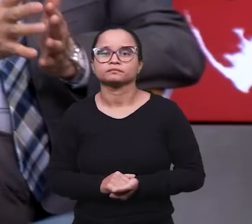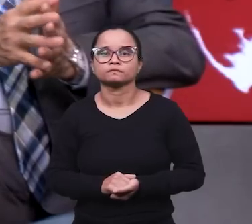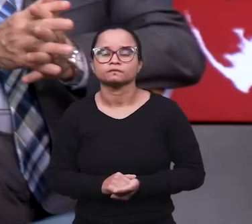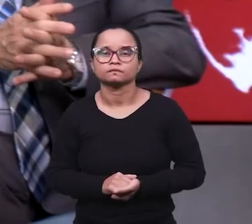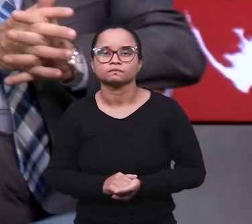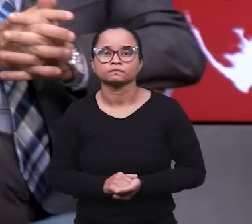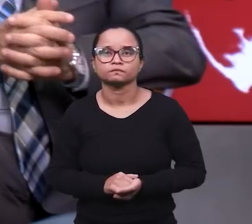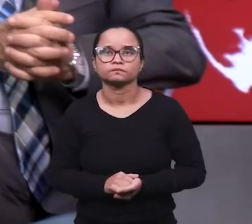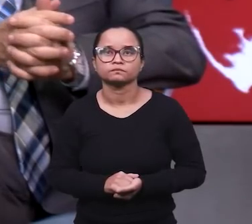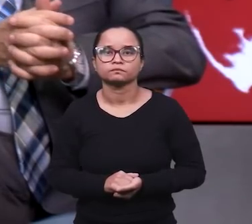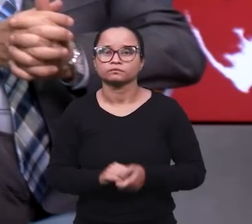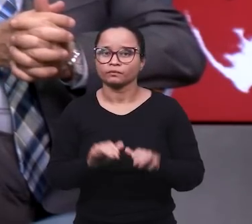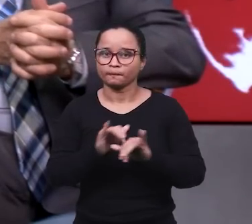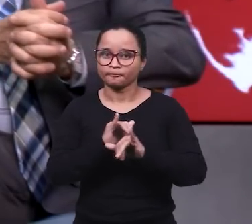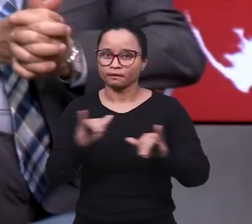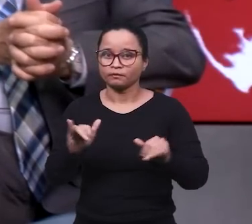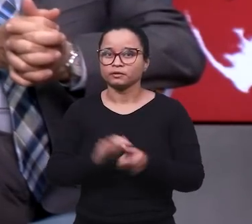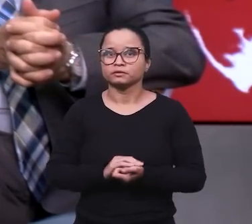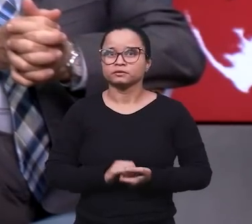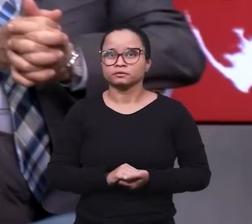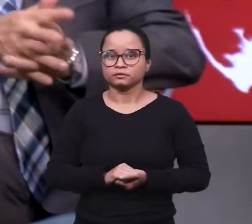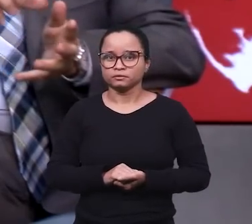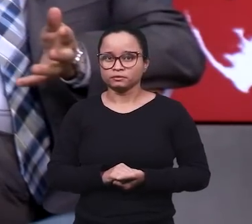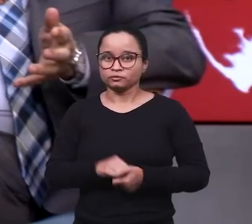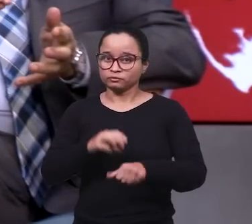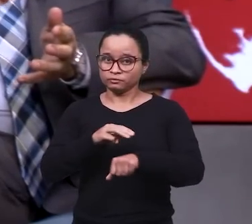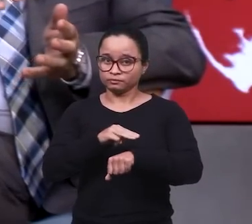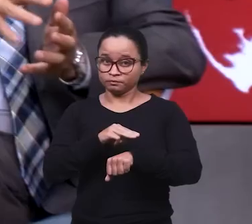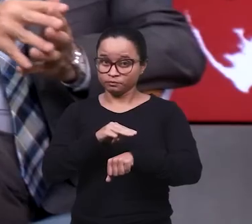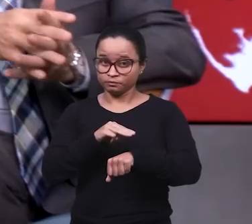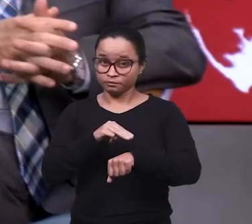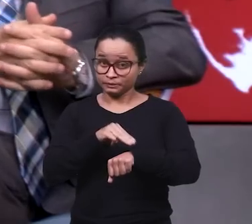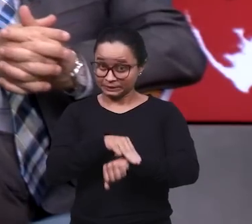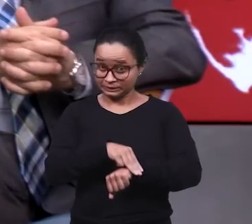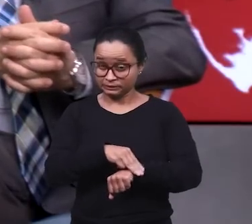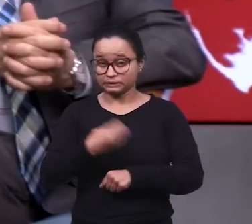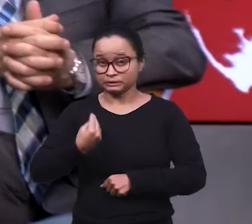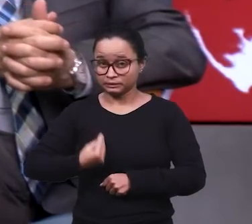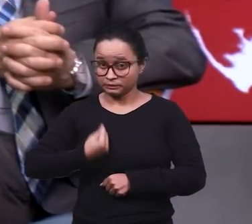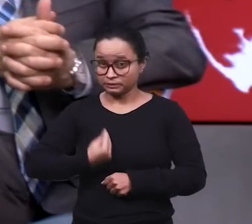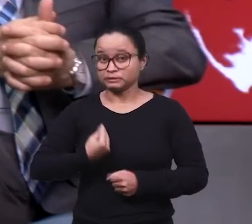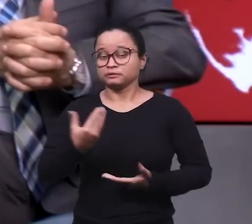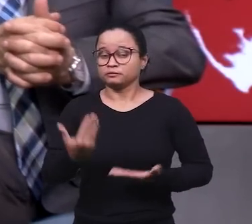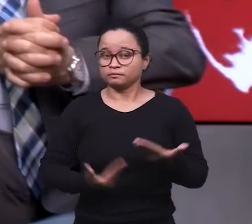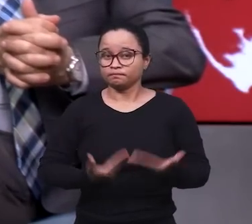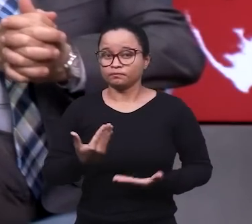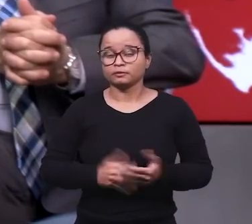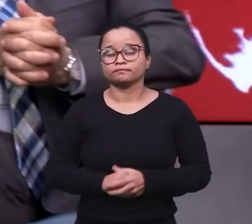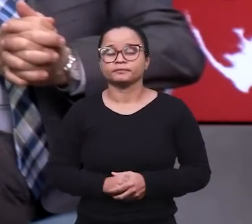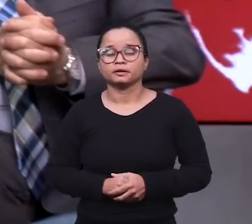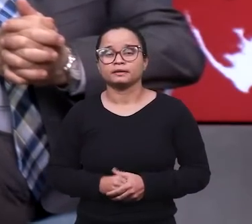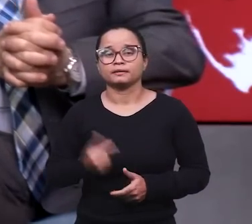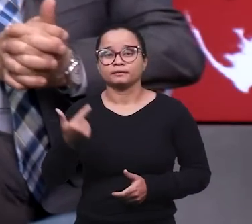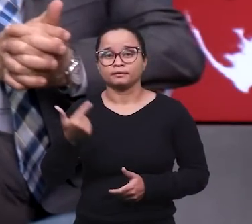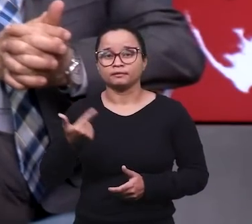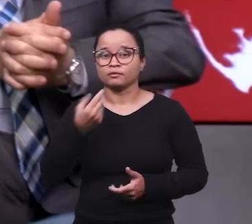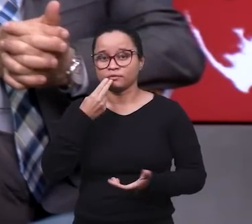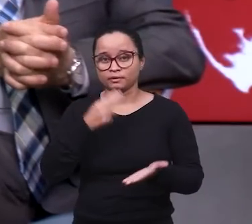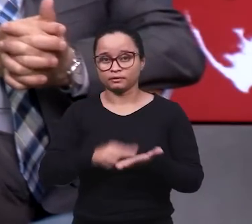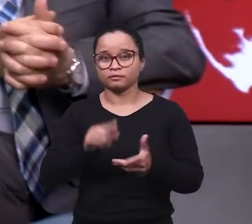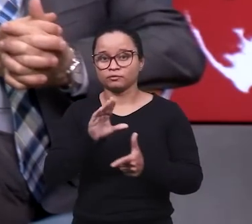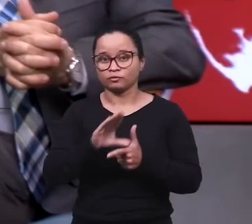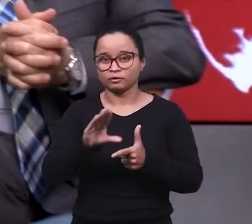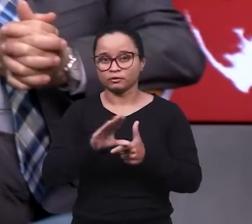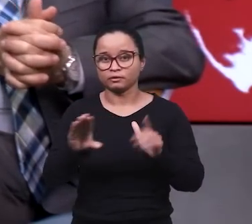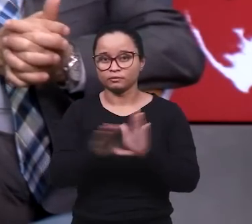fala sobre ministério na vida da igreja, na segunda carta aos Coríntios,